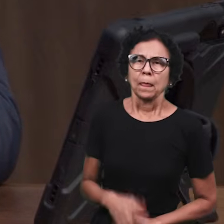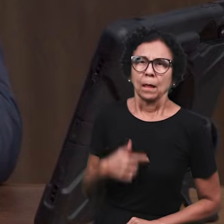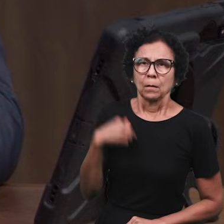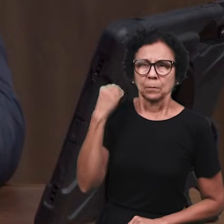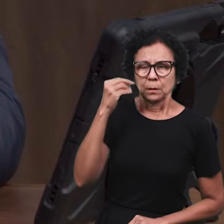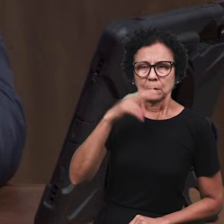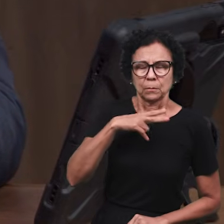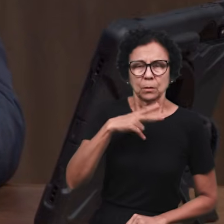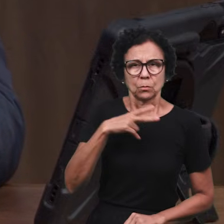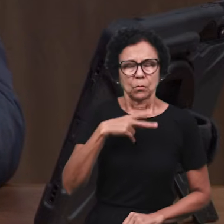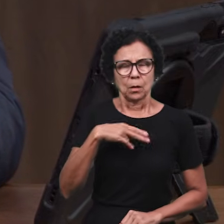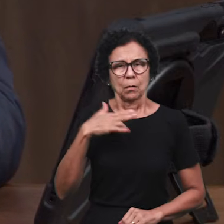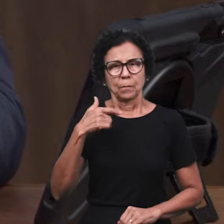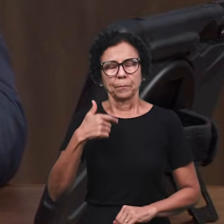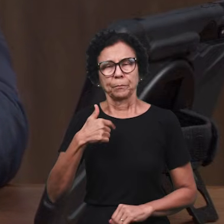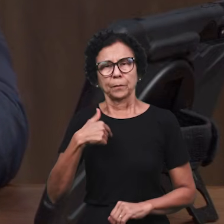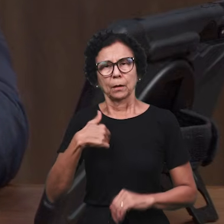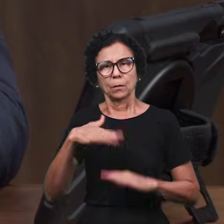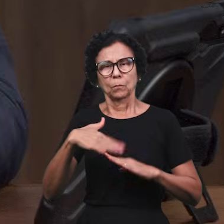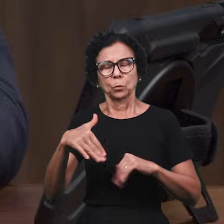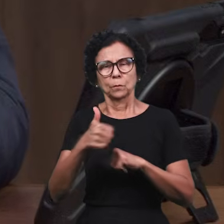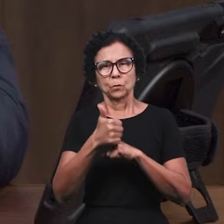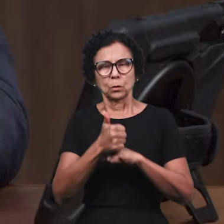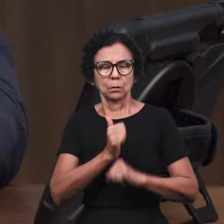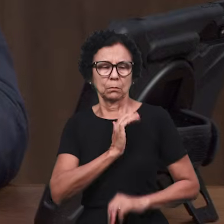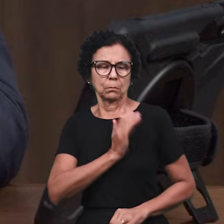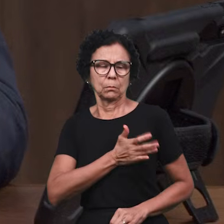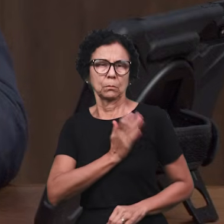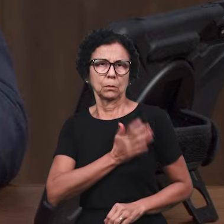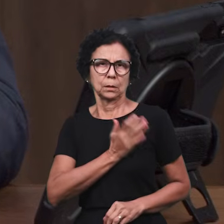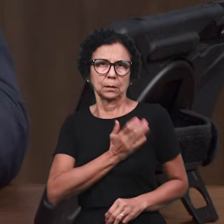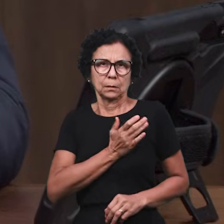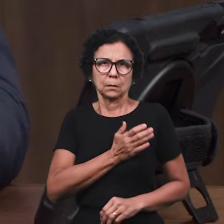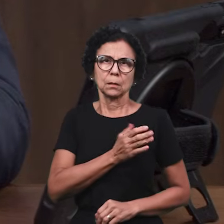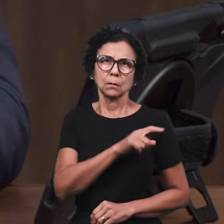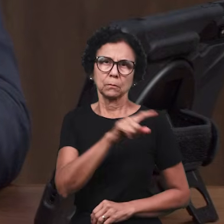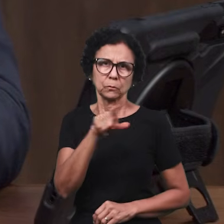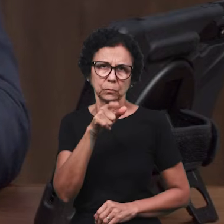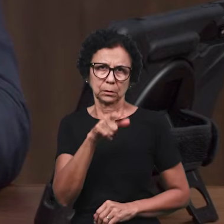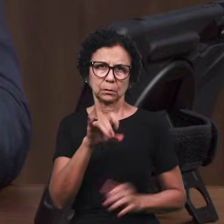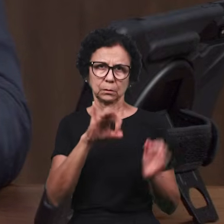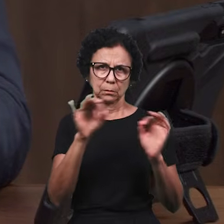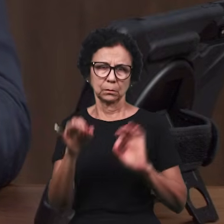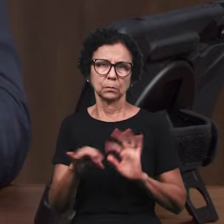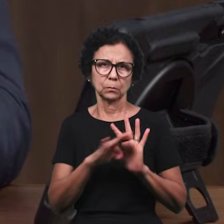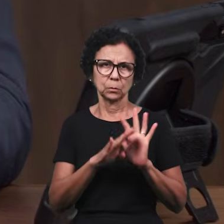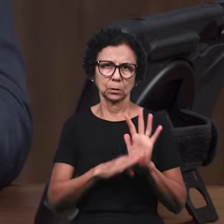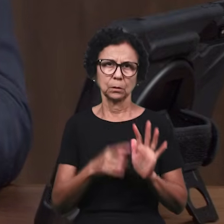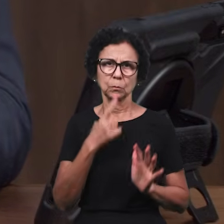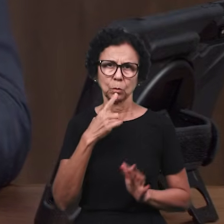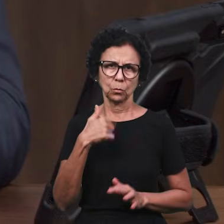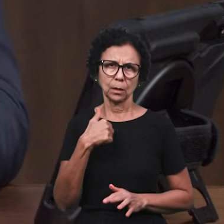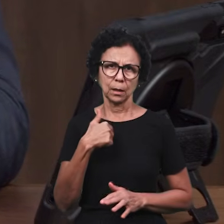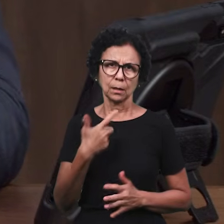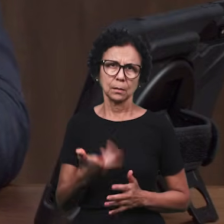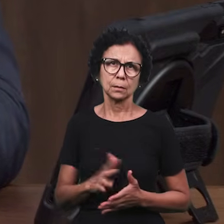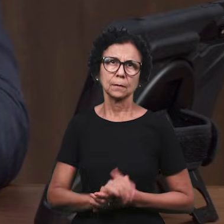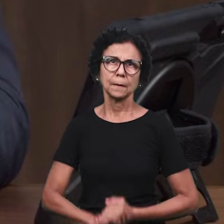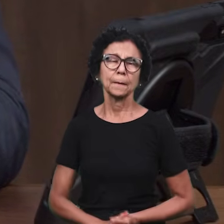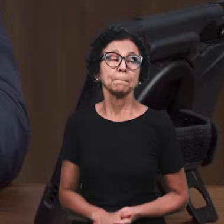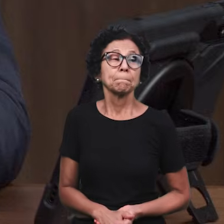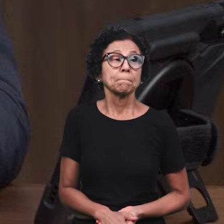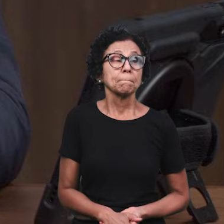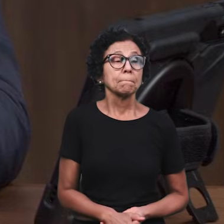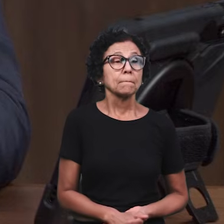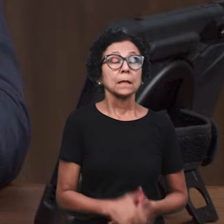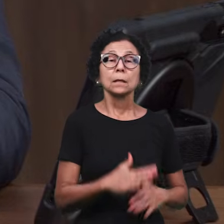pessoal, né? As pessoas que estão de casa, que assistem o programa Viver com Saúde, talvez me conhecem como cardiologista, e de vez em quando eu